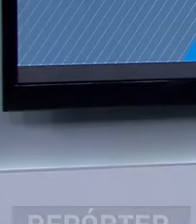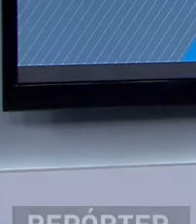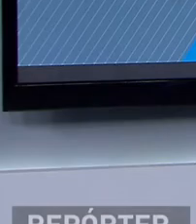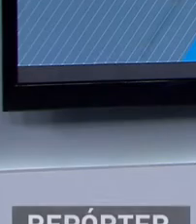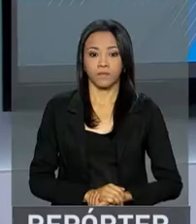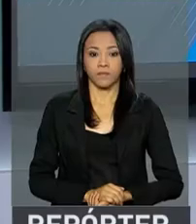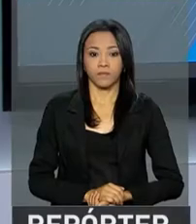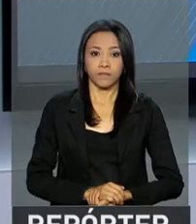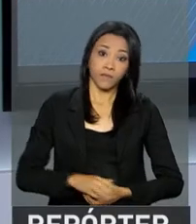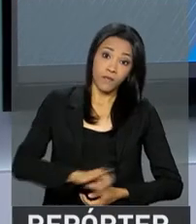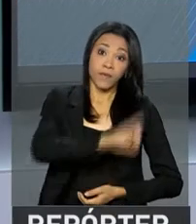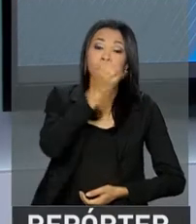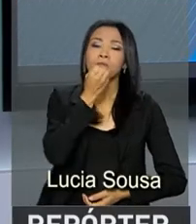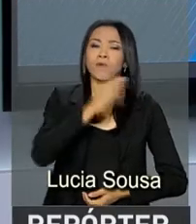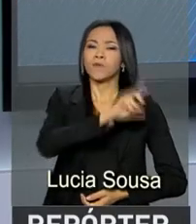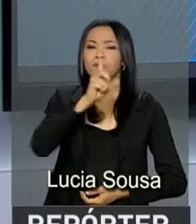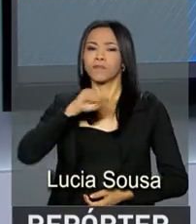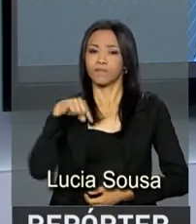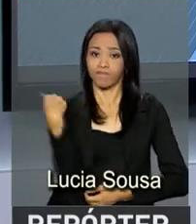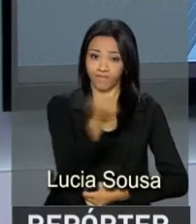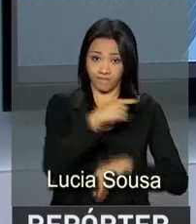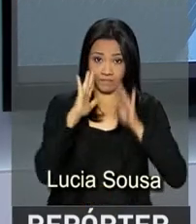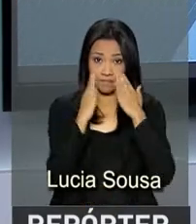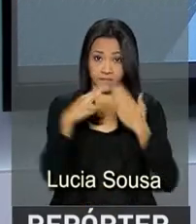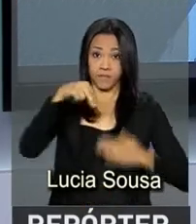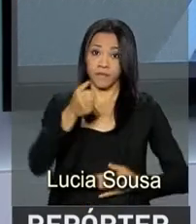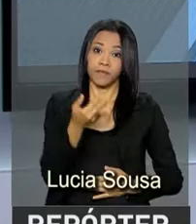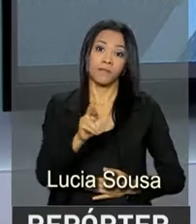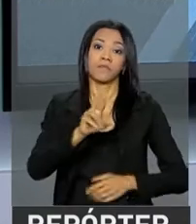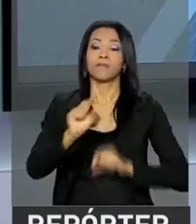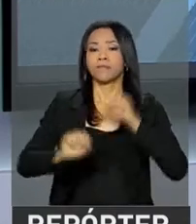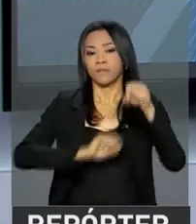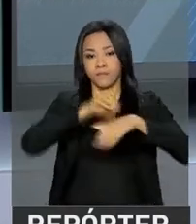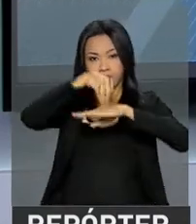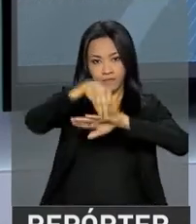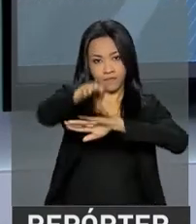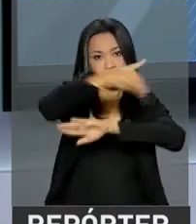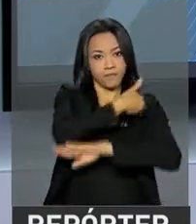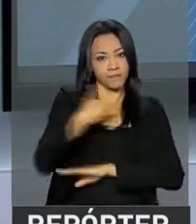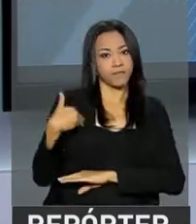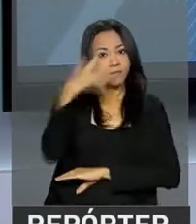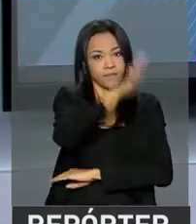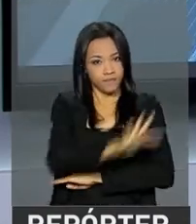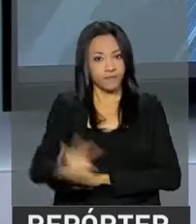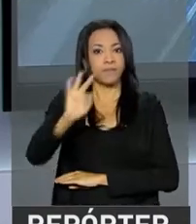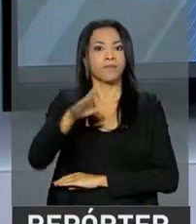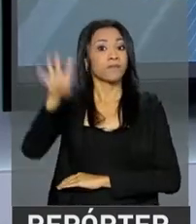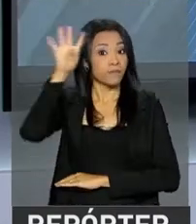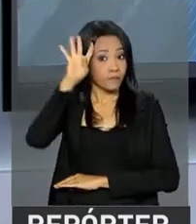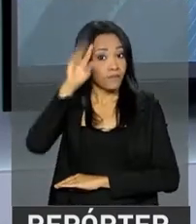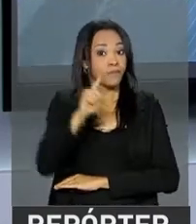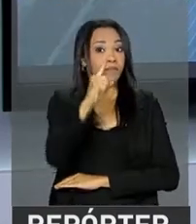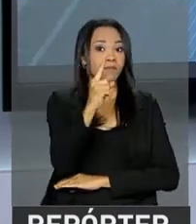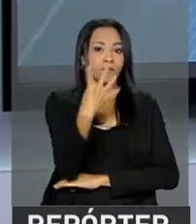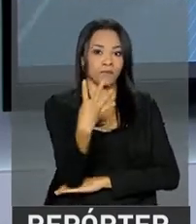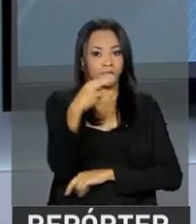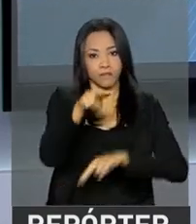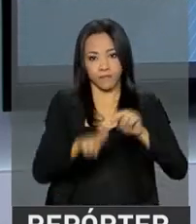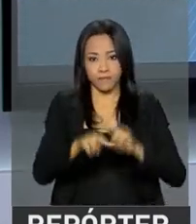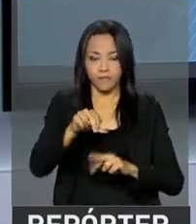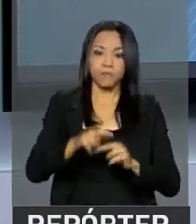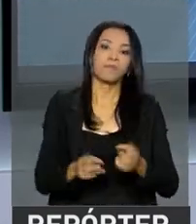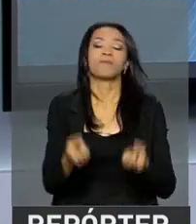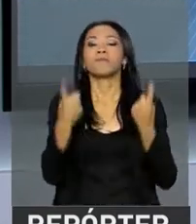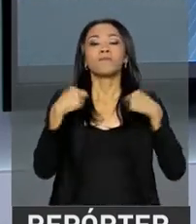olá bom dia estamos lá com repórter e nbr notícias do governo federal desta quarta feira 14 de junho